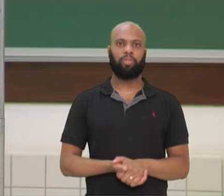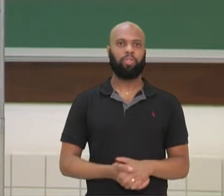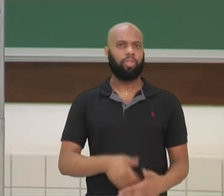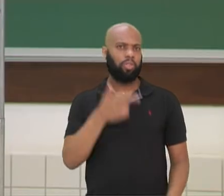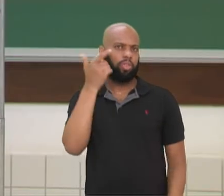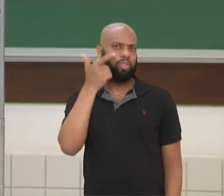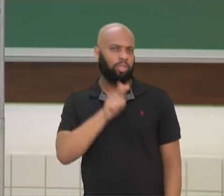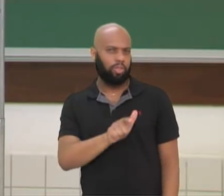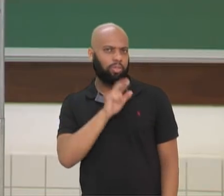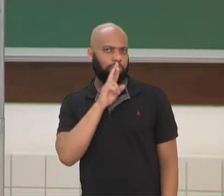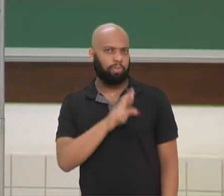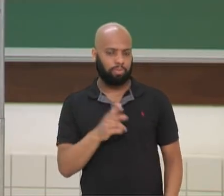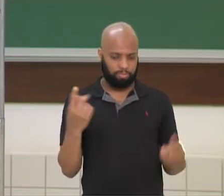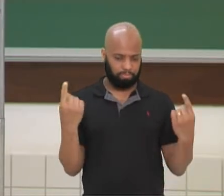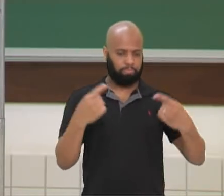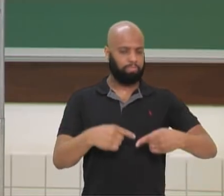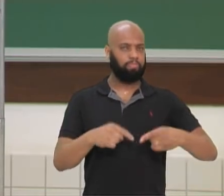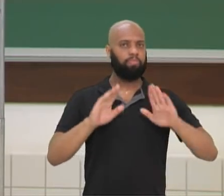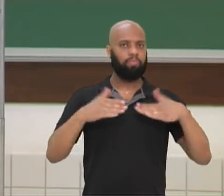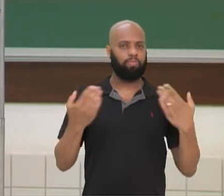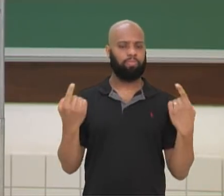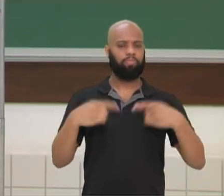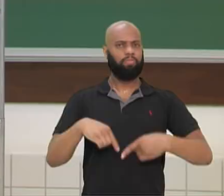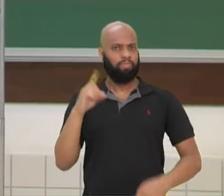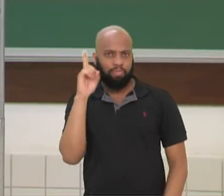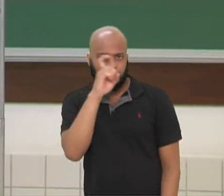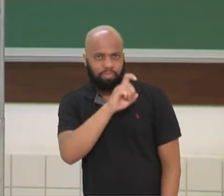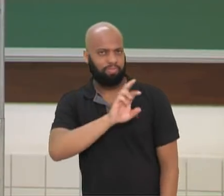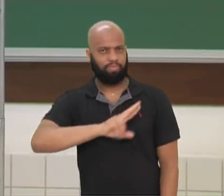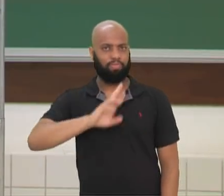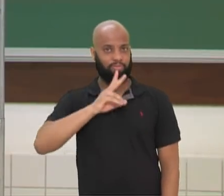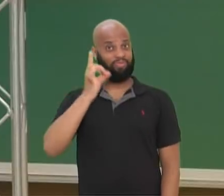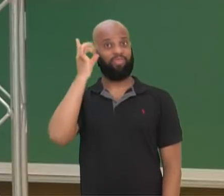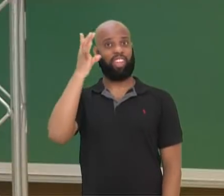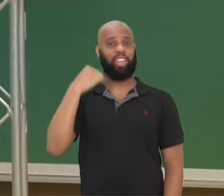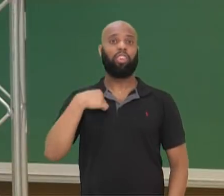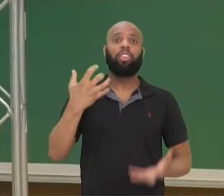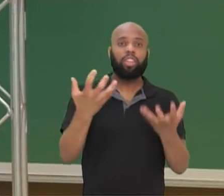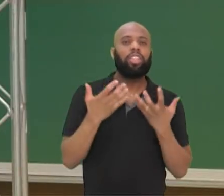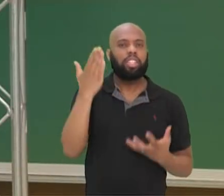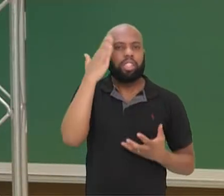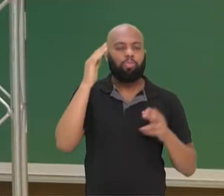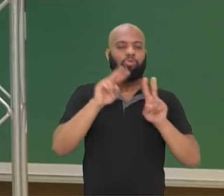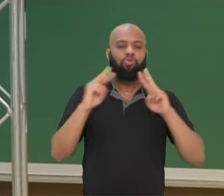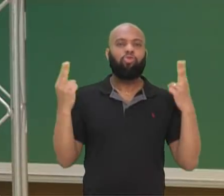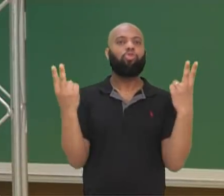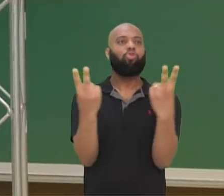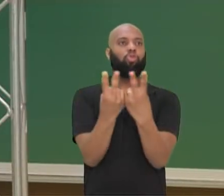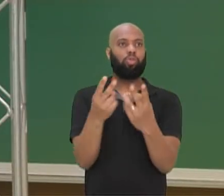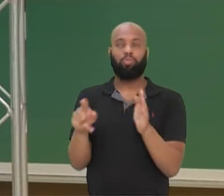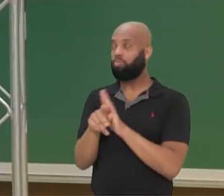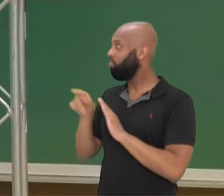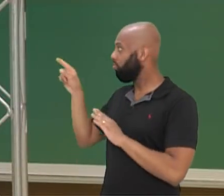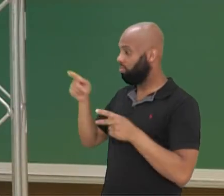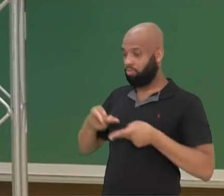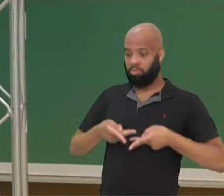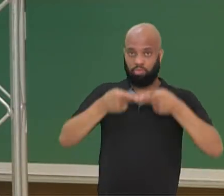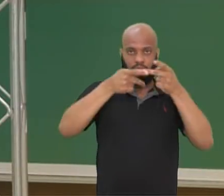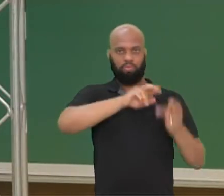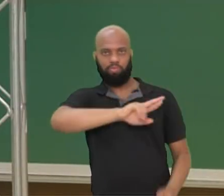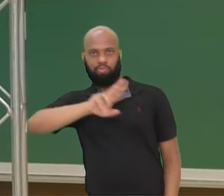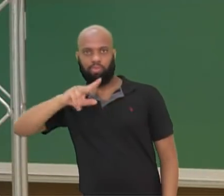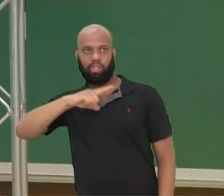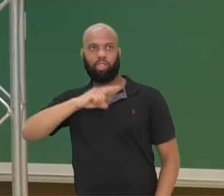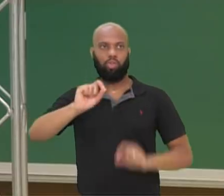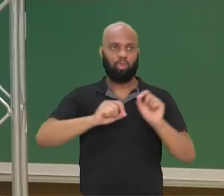Conseguiu fazer o desafio? Esse desafio até que não é tão difícil. Eu quero o volume de um paralelepípedo de comprimento C,